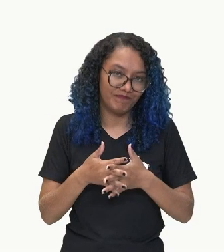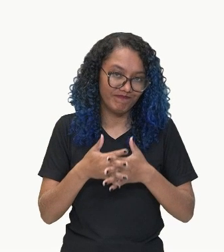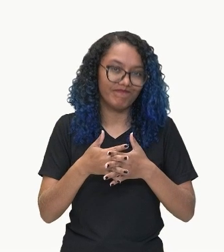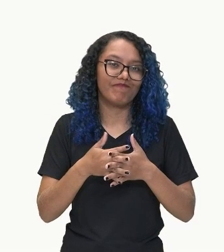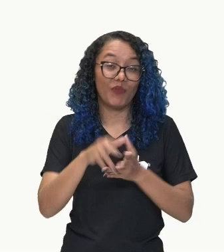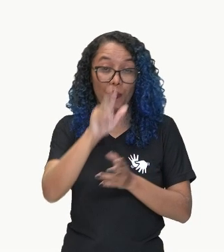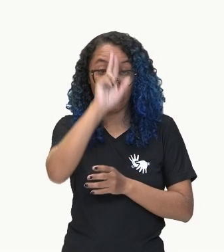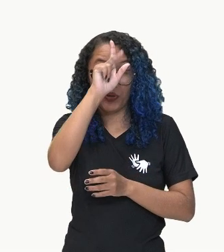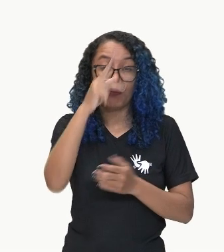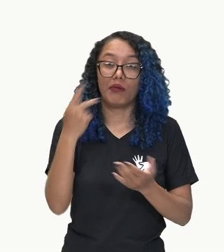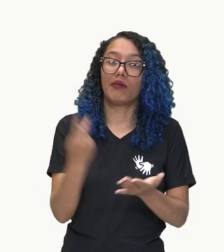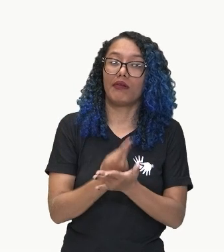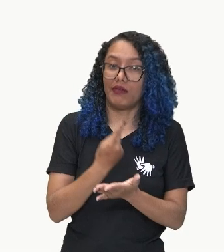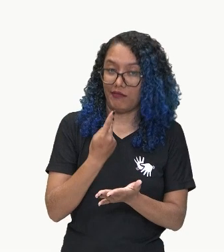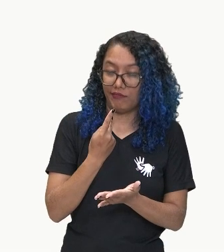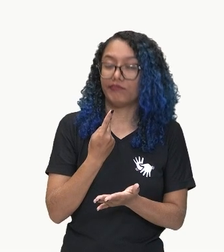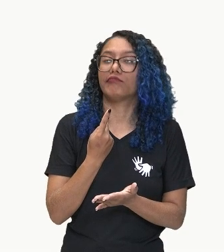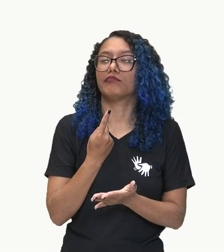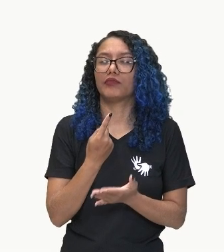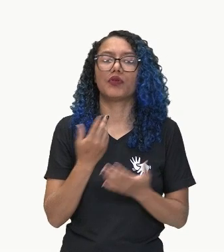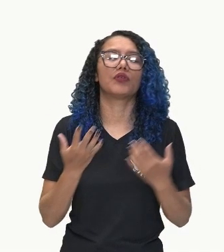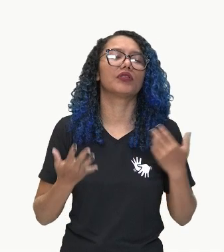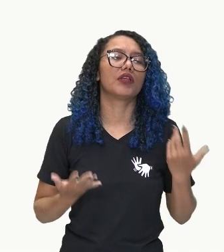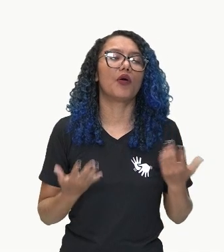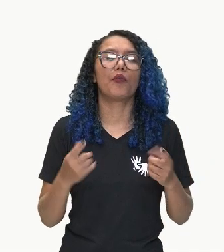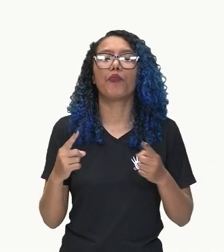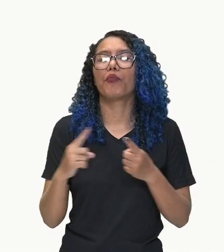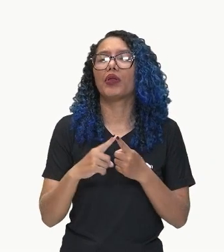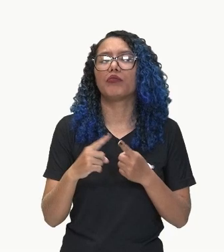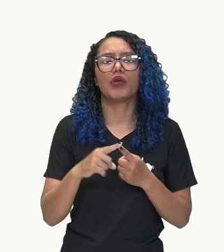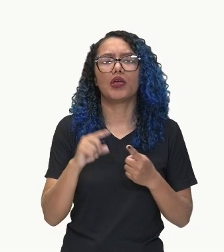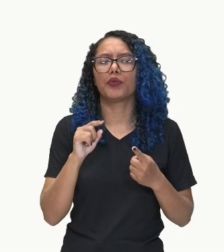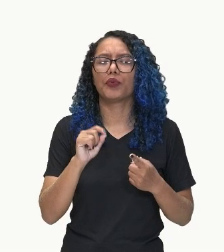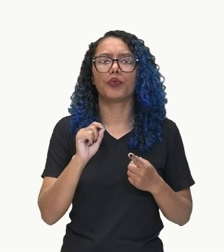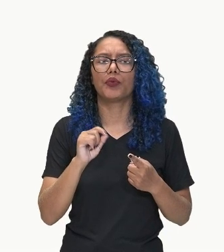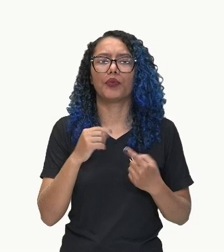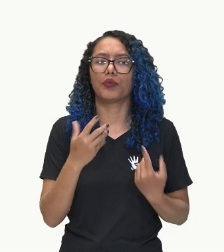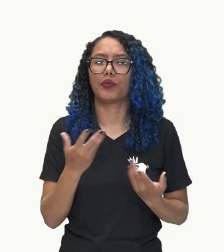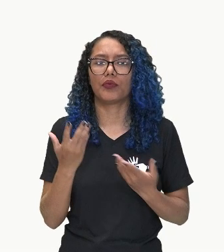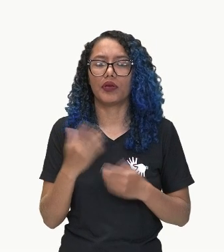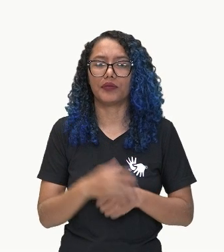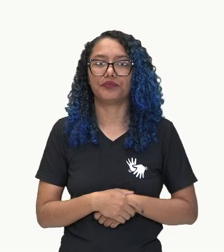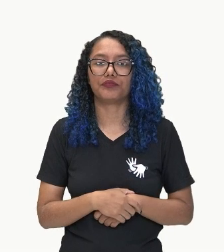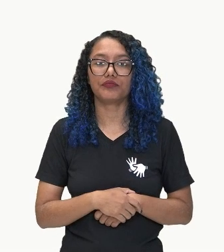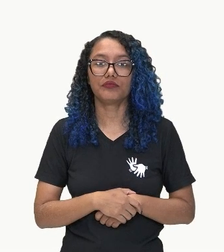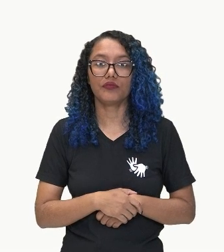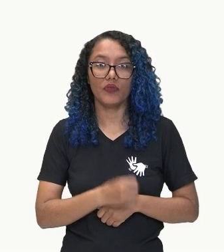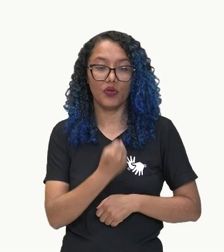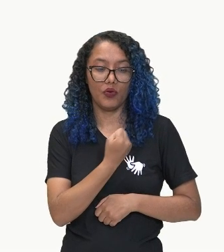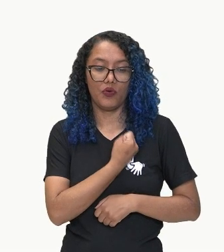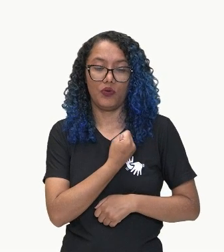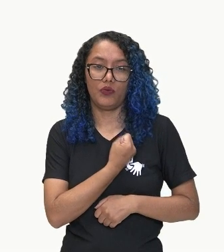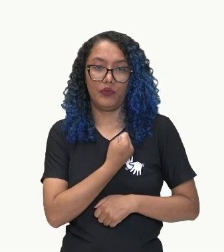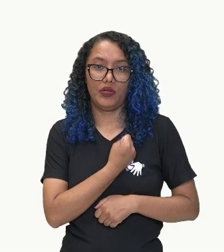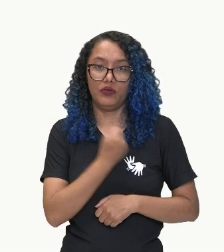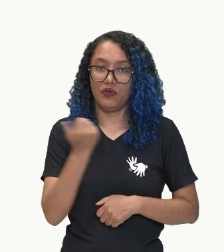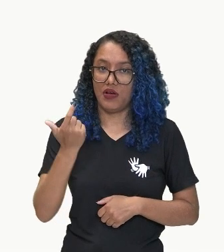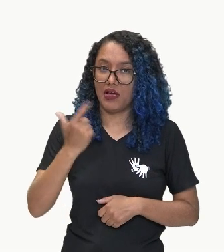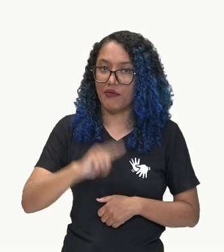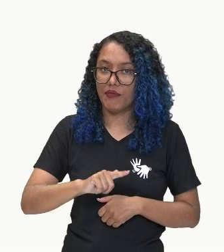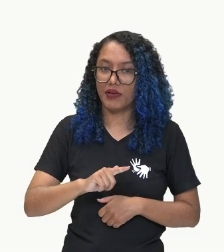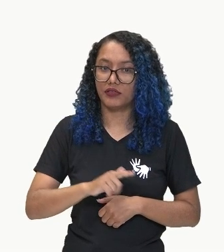você erre. Qual é o primeiro passo? Você vai repetir o numerador. E o